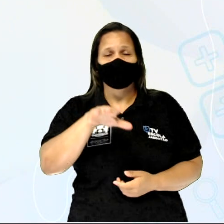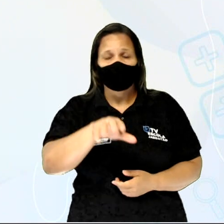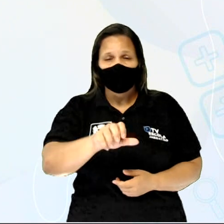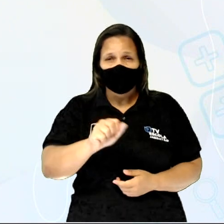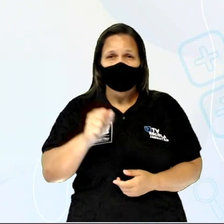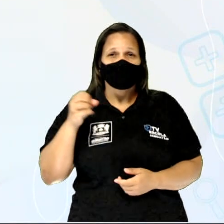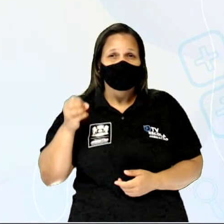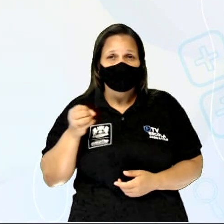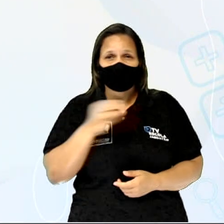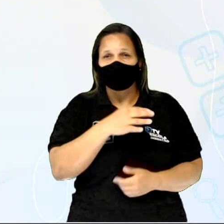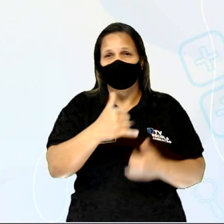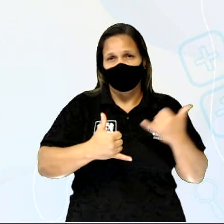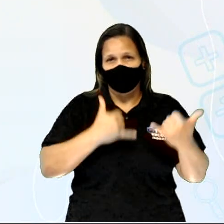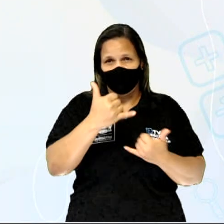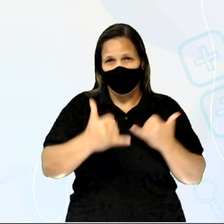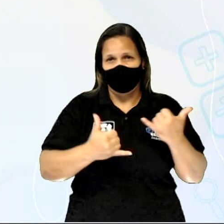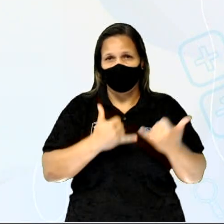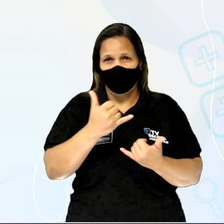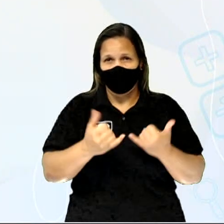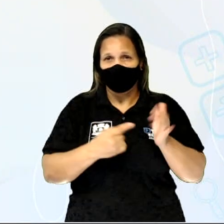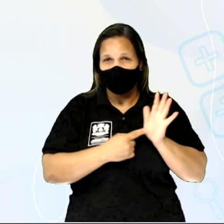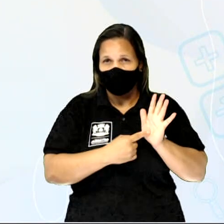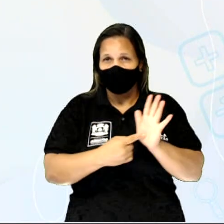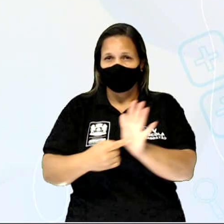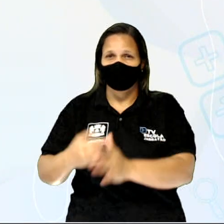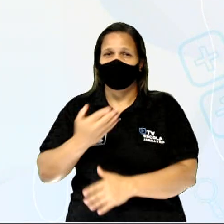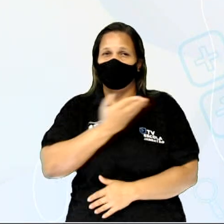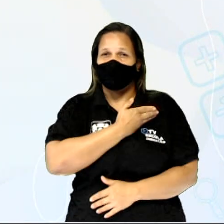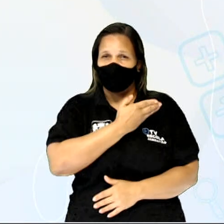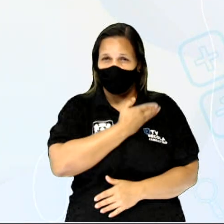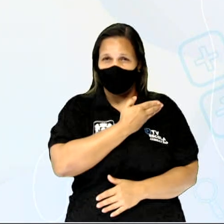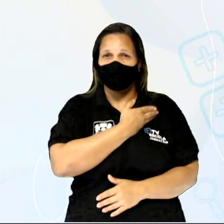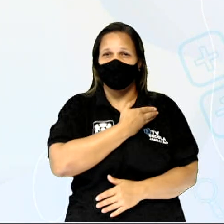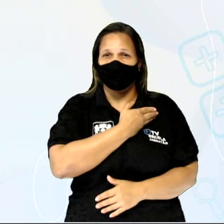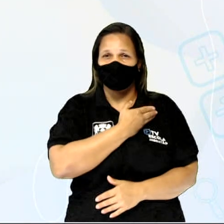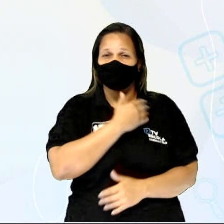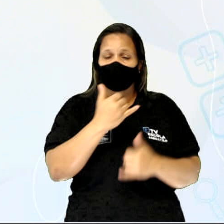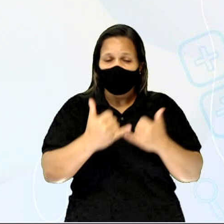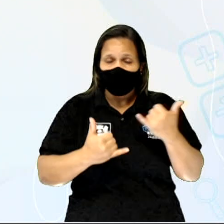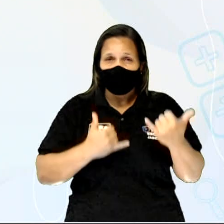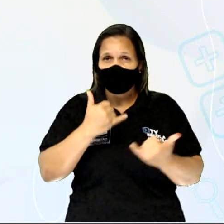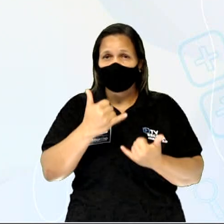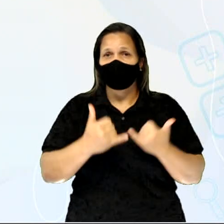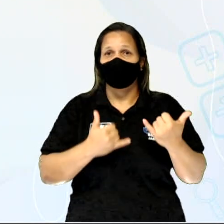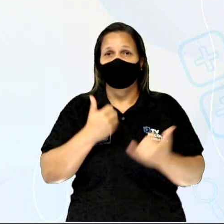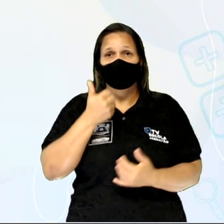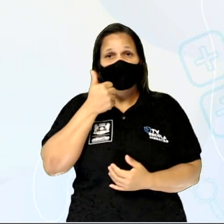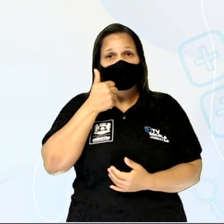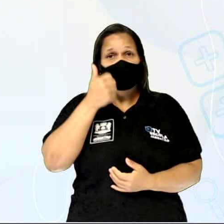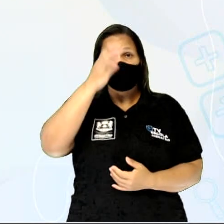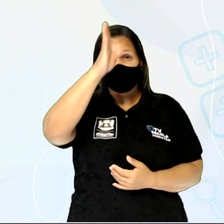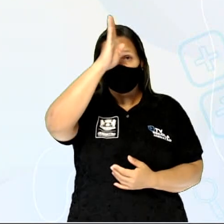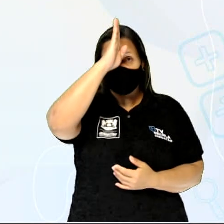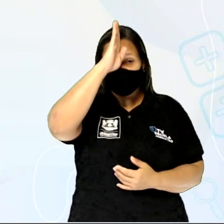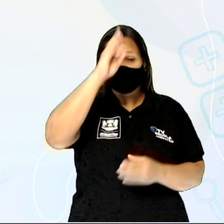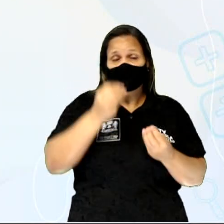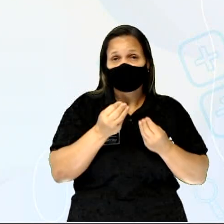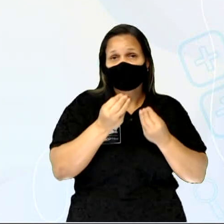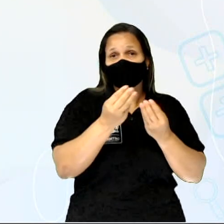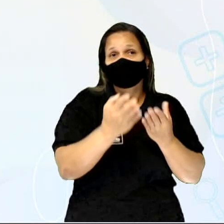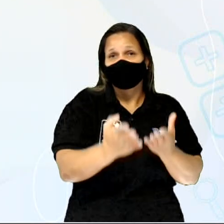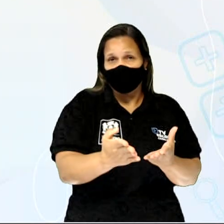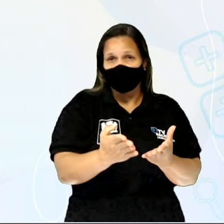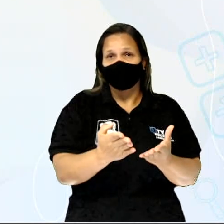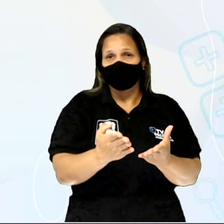apresentar os seus amigos ele disse que o palpite foi um presente da sua madrinha Ela